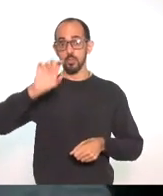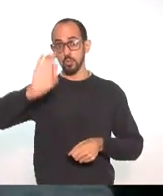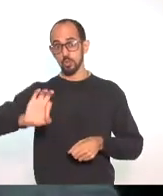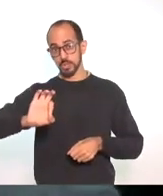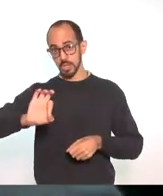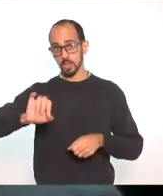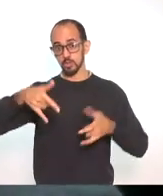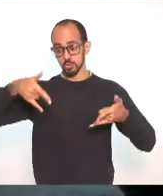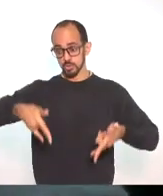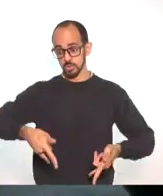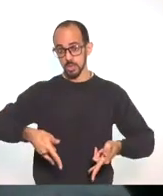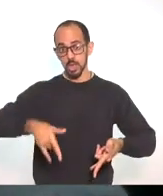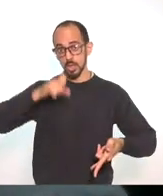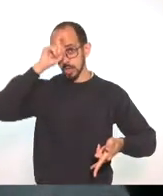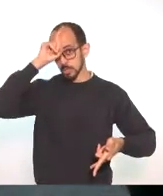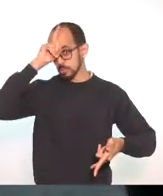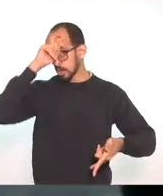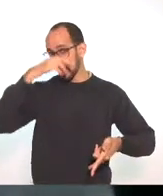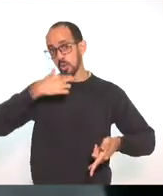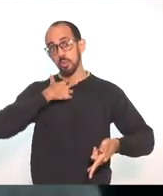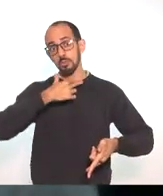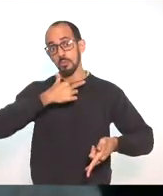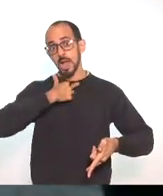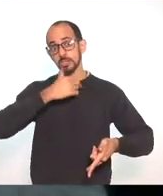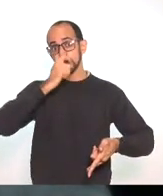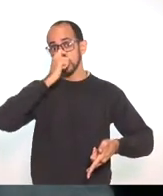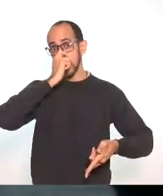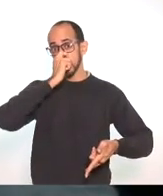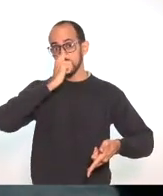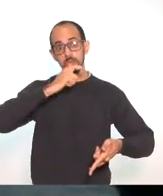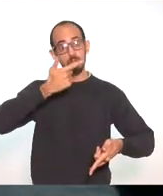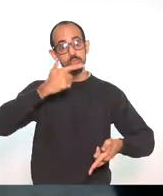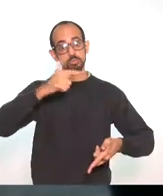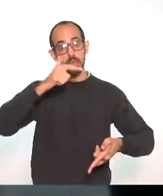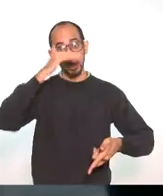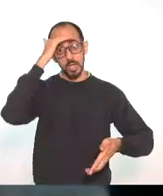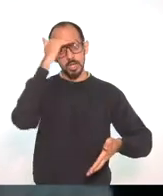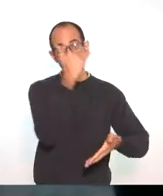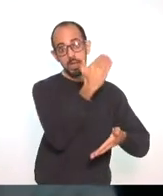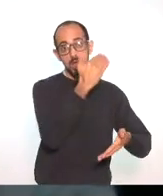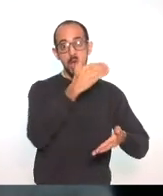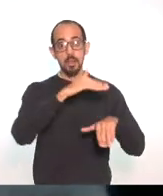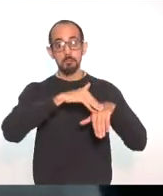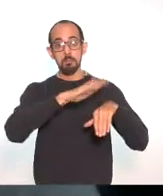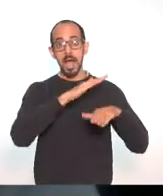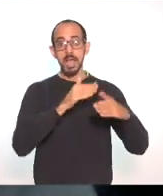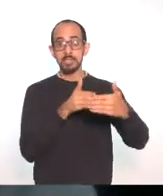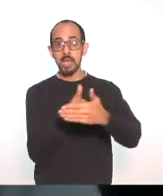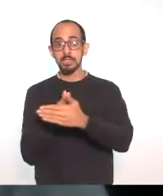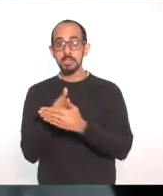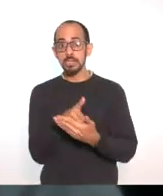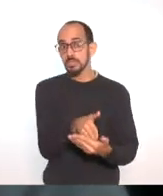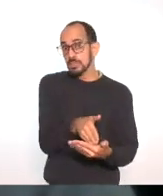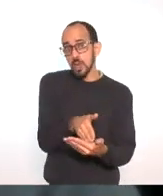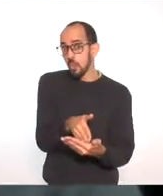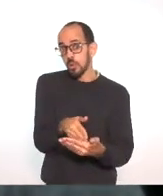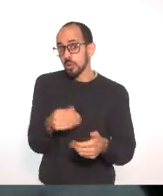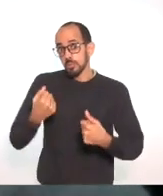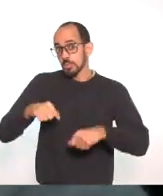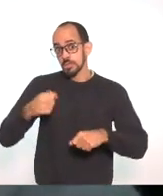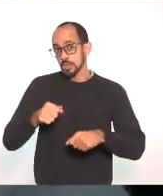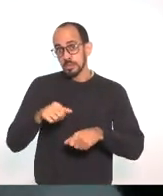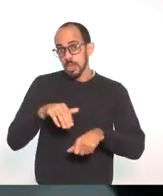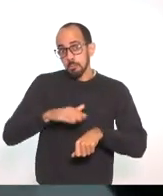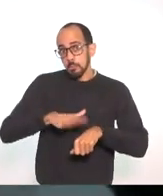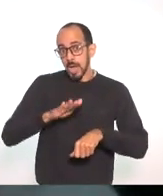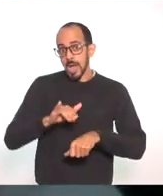CTI ocupados aqui e a gente não está seguindo as orientações mais restritiva e as medidas que deveriam ser as mais